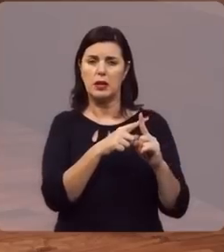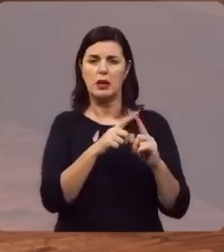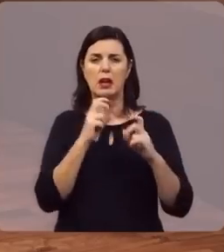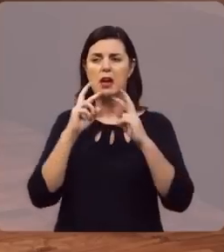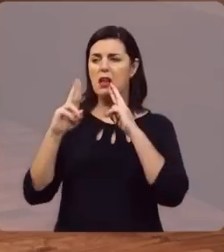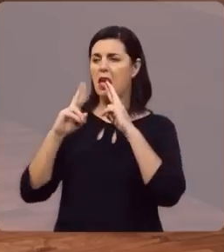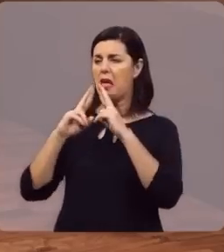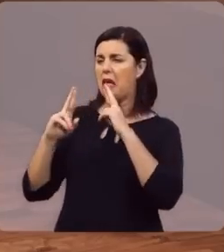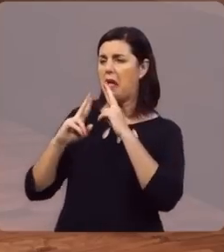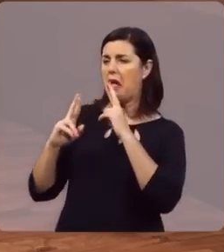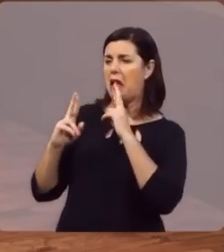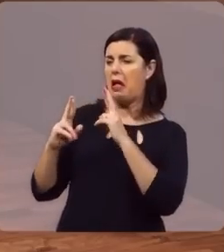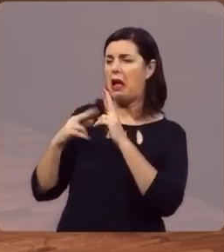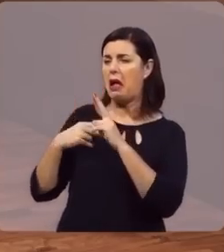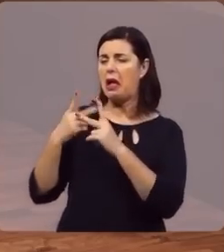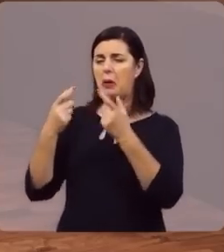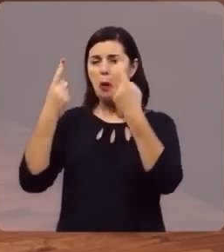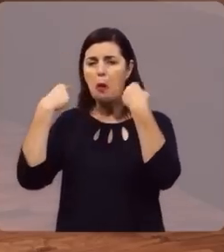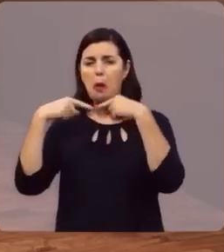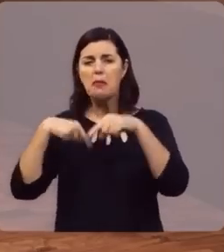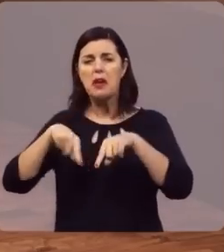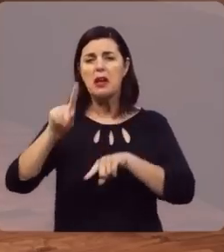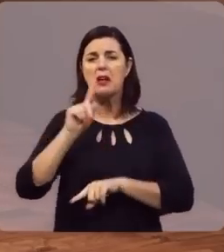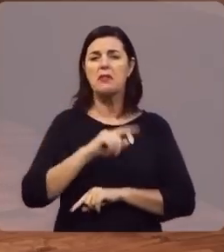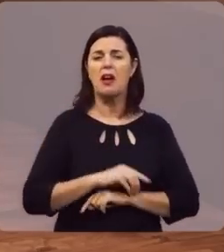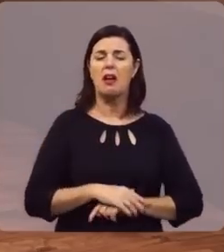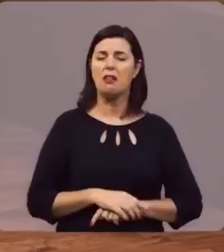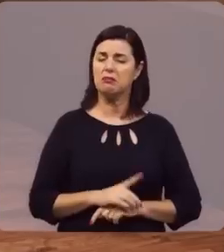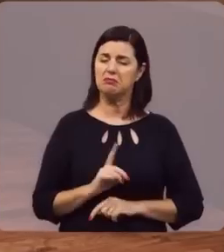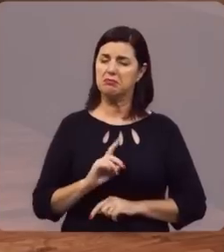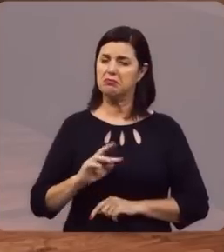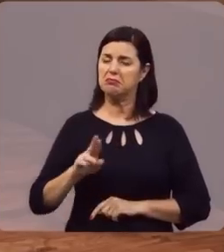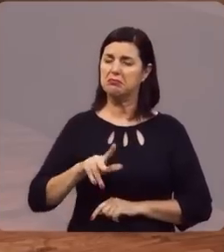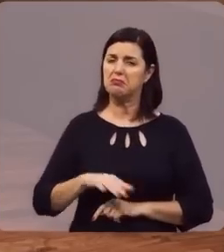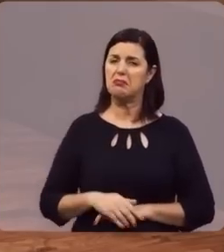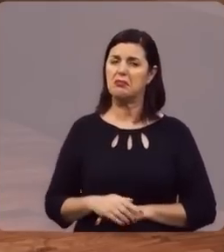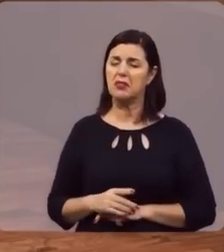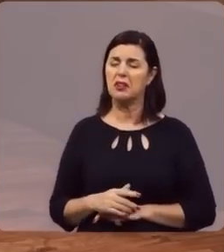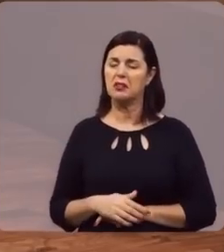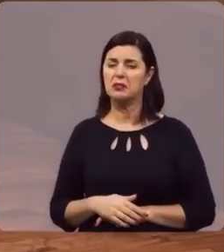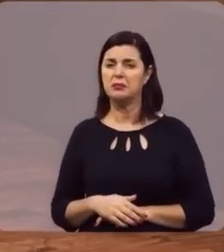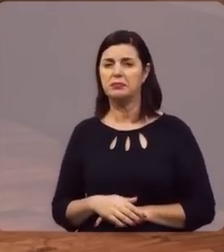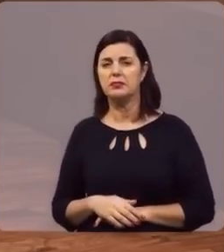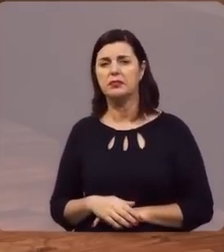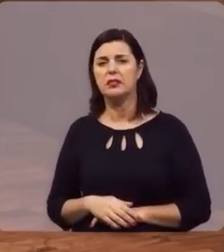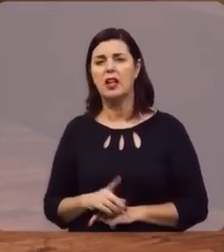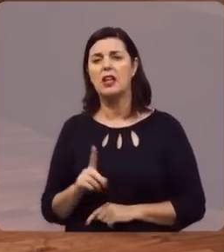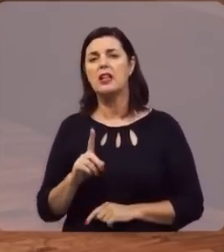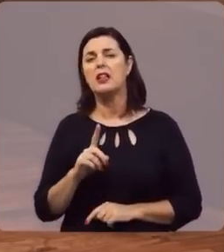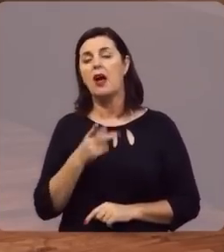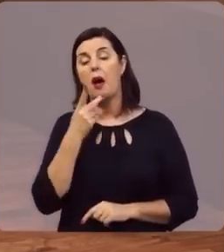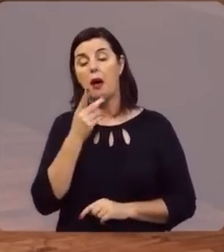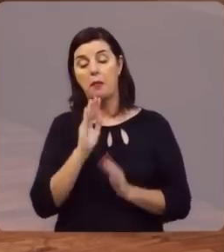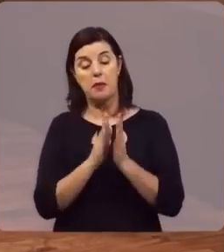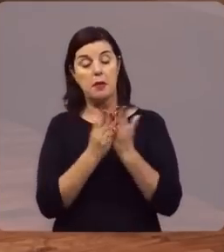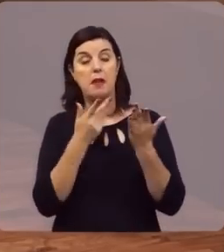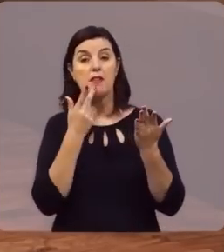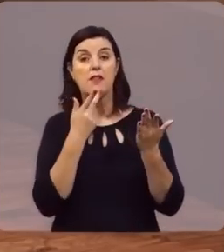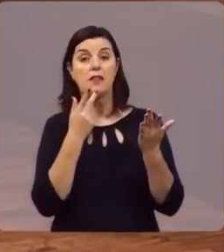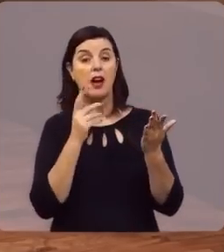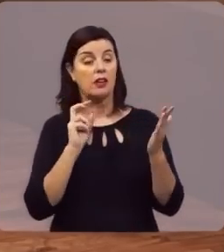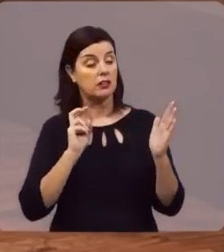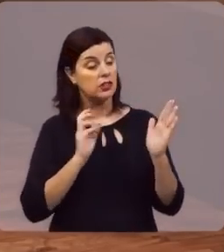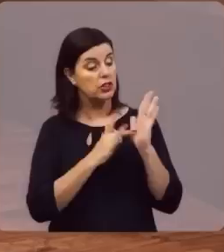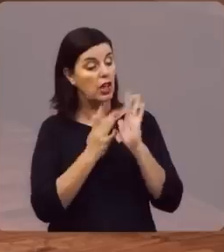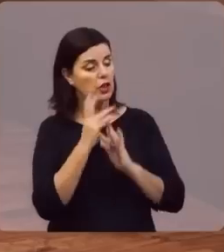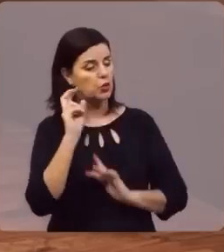esperneando como ovelha vai para o matadouro para hora do holocausto não diz a bíblia que ele